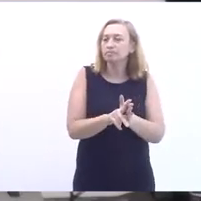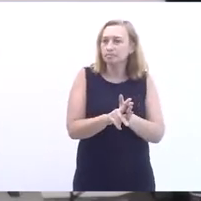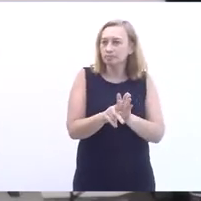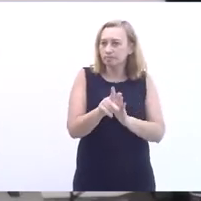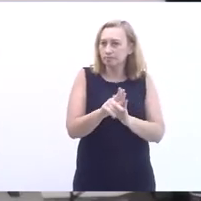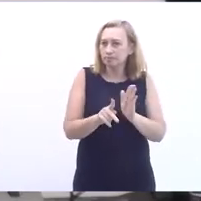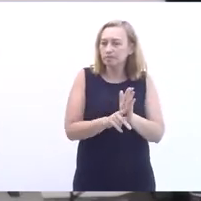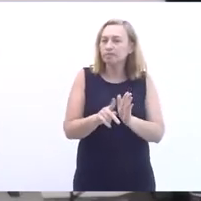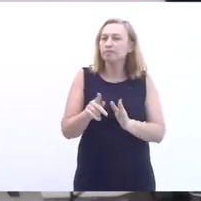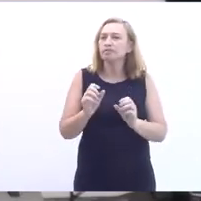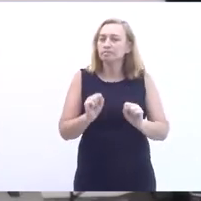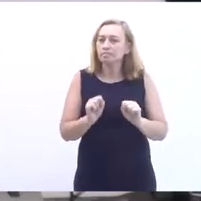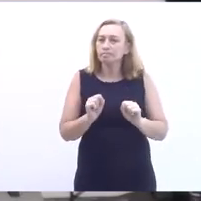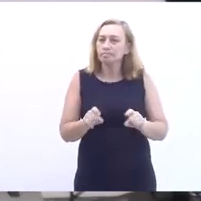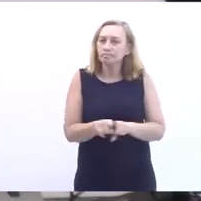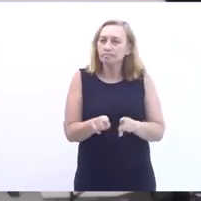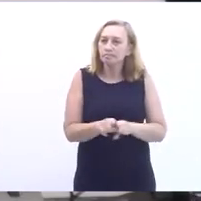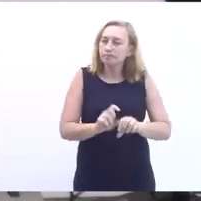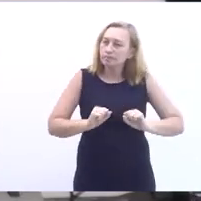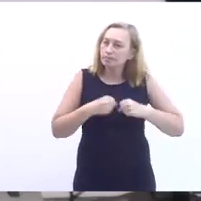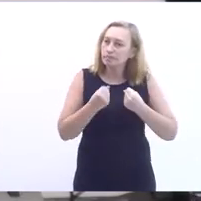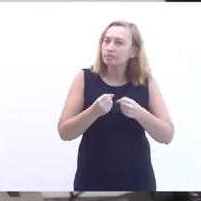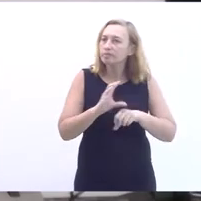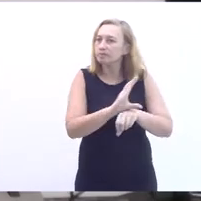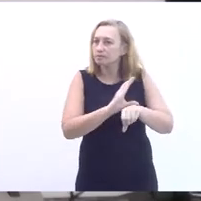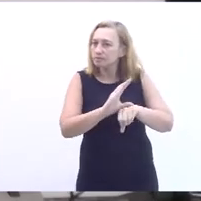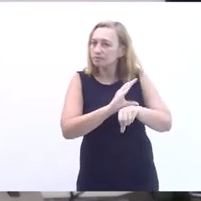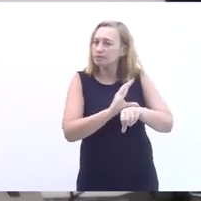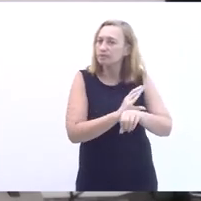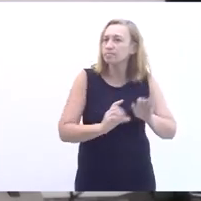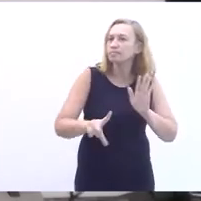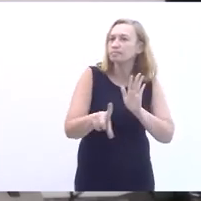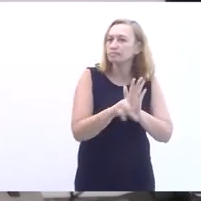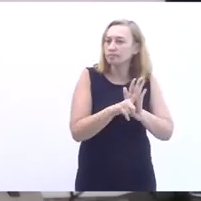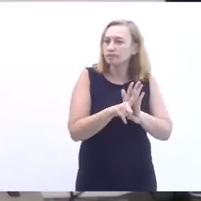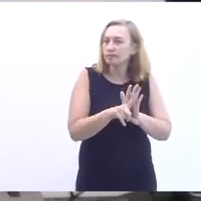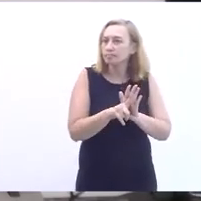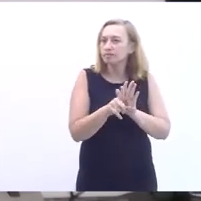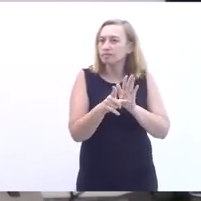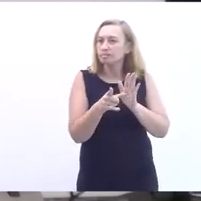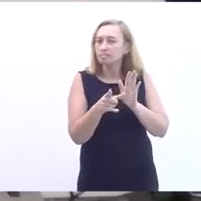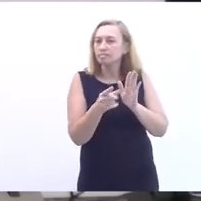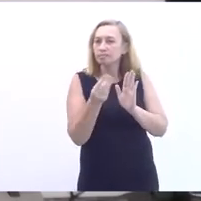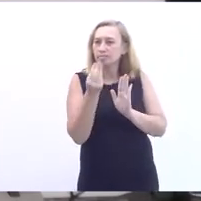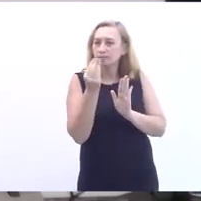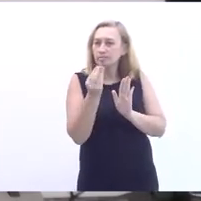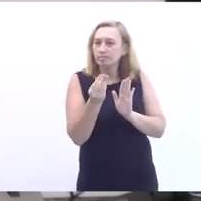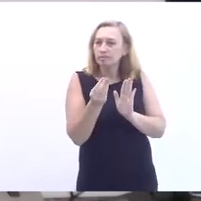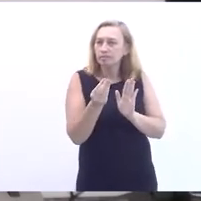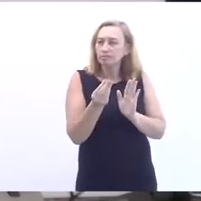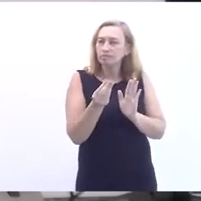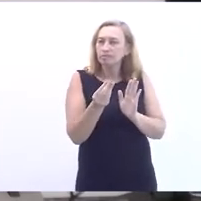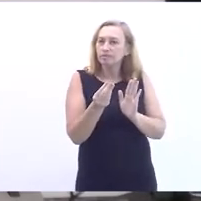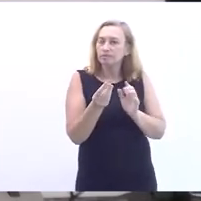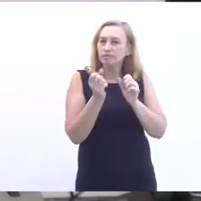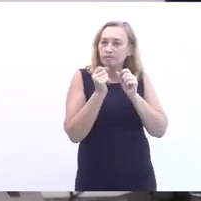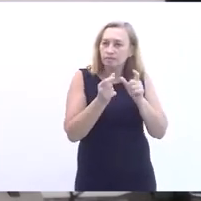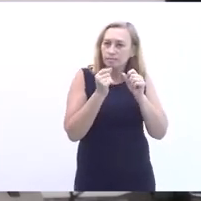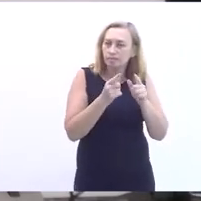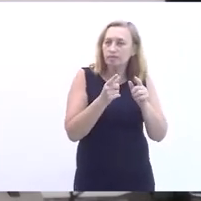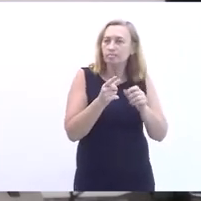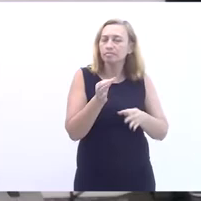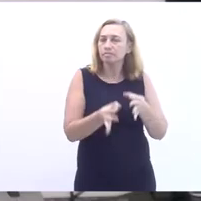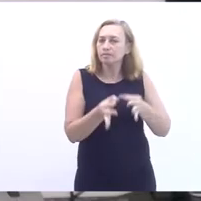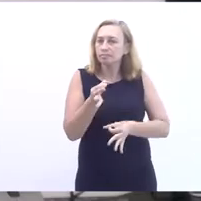atuar também na defesa da constitucionalidade de leis que são questionadas judicialmente então a gente